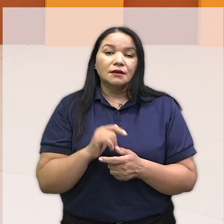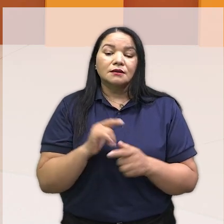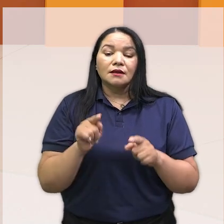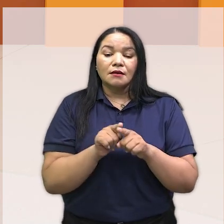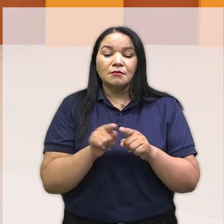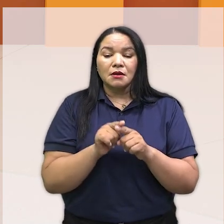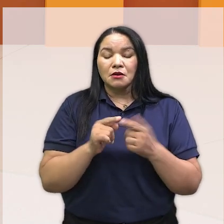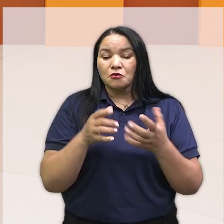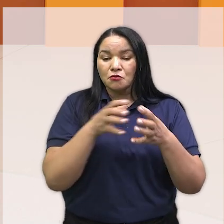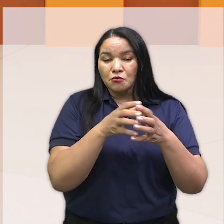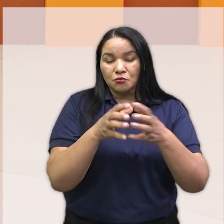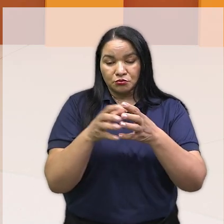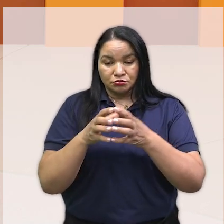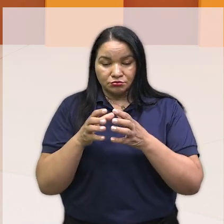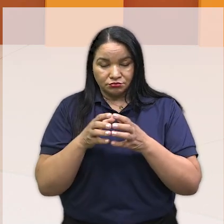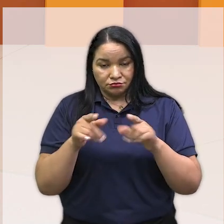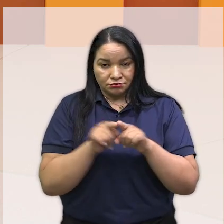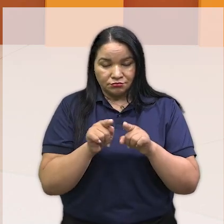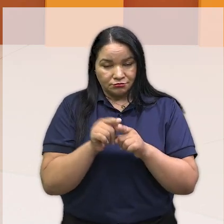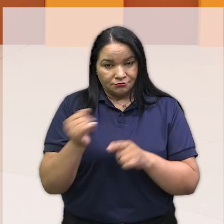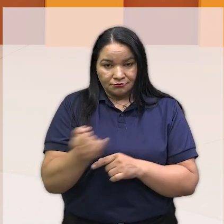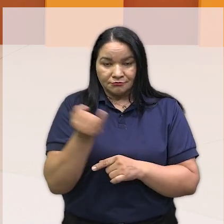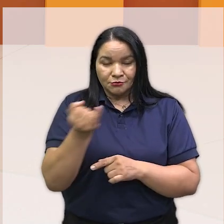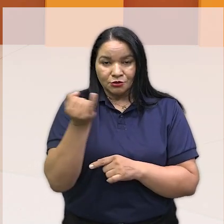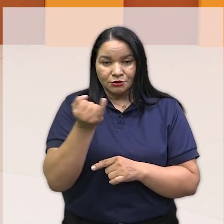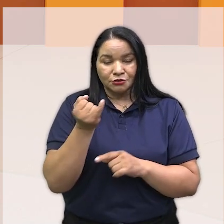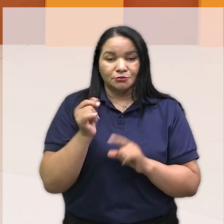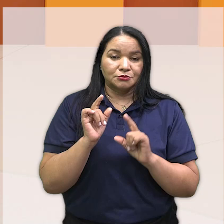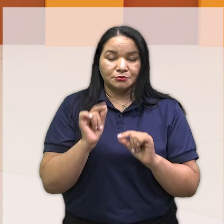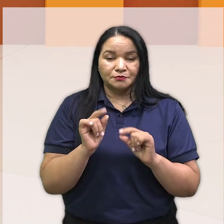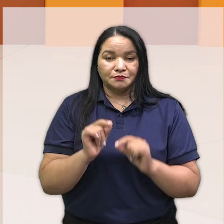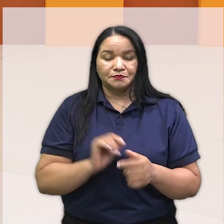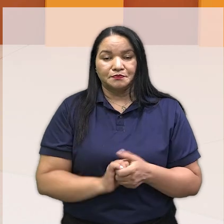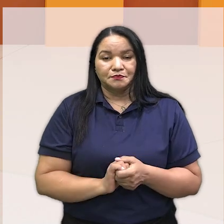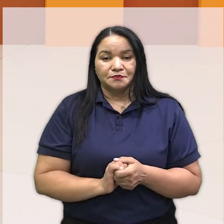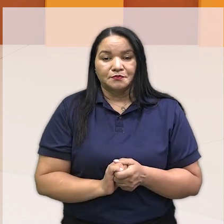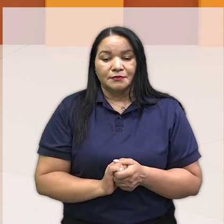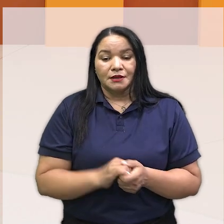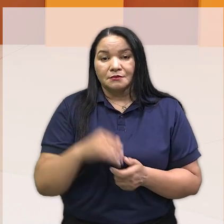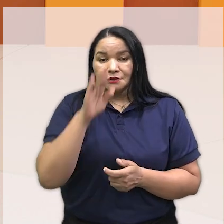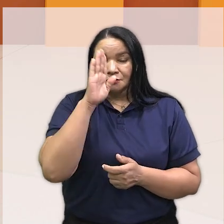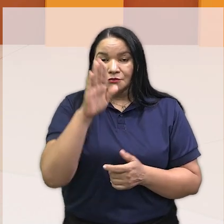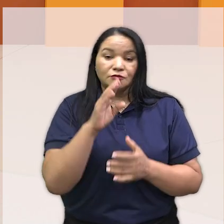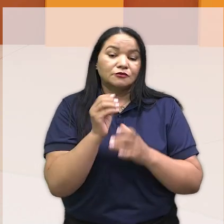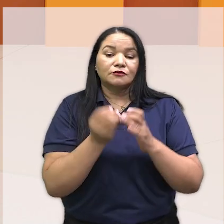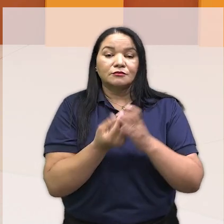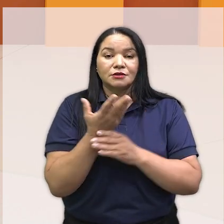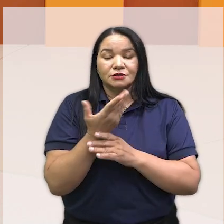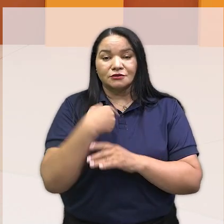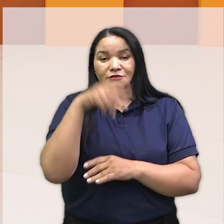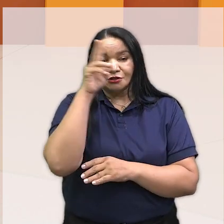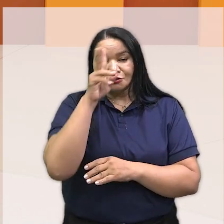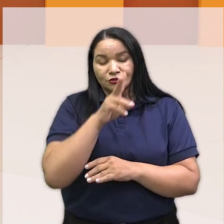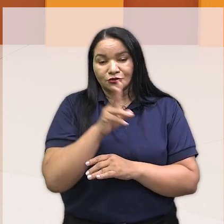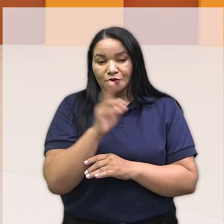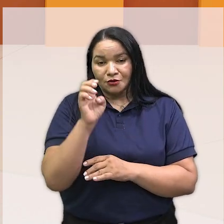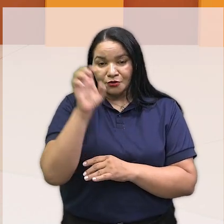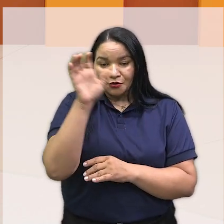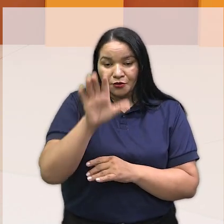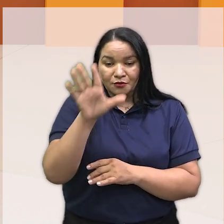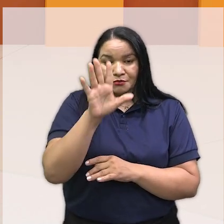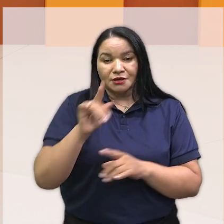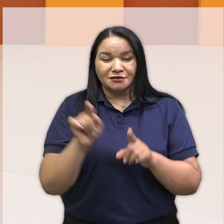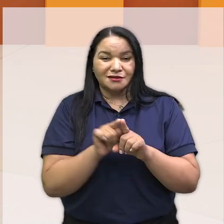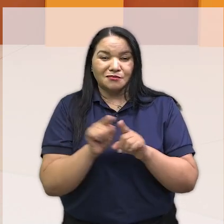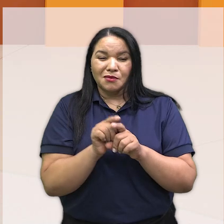vão desempenharem aí um papel significativo, tá? Principalmente aí na formação da história europeia, com as